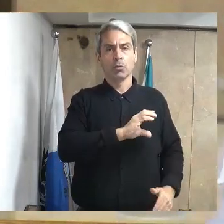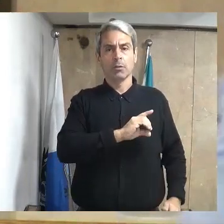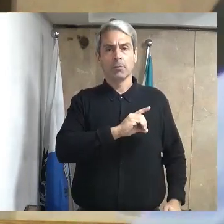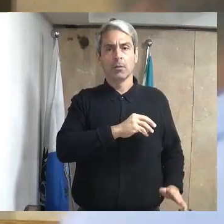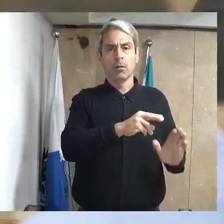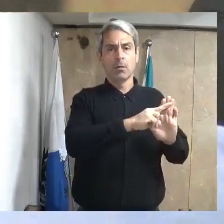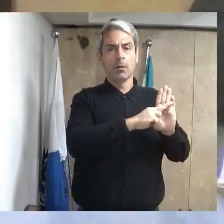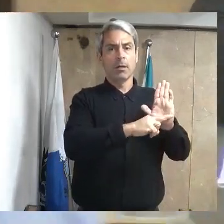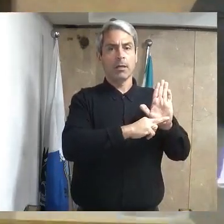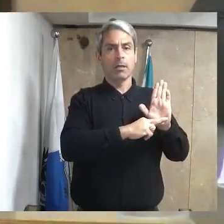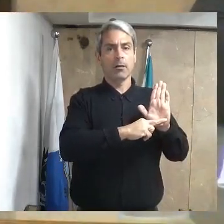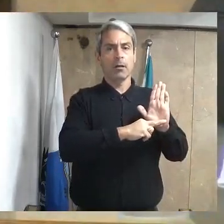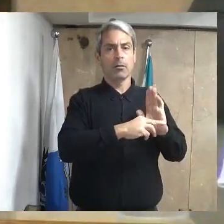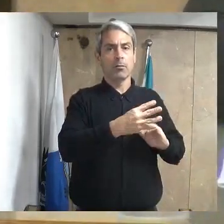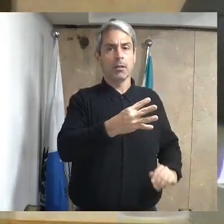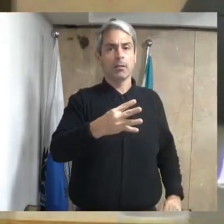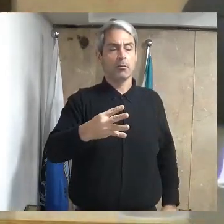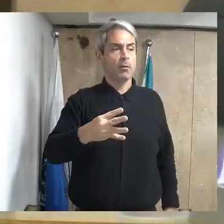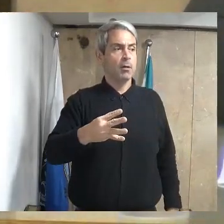Requerimento número